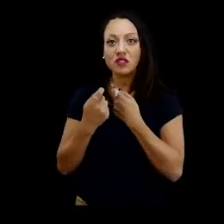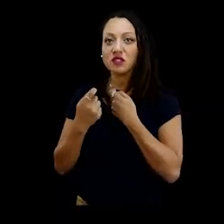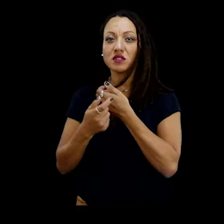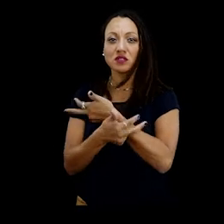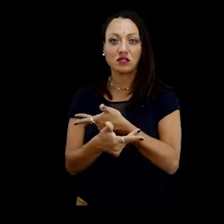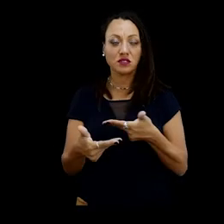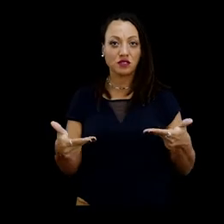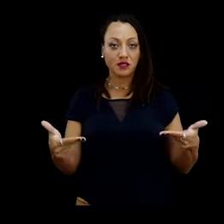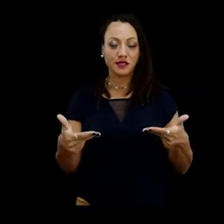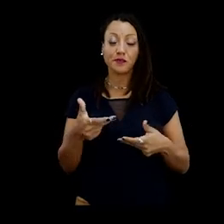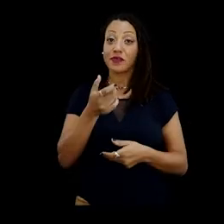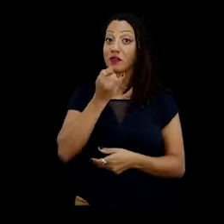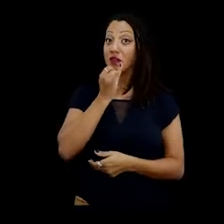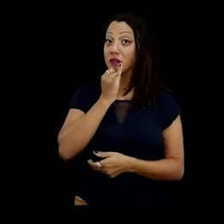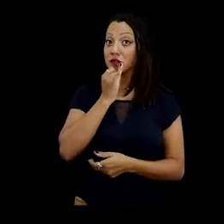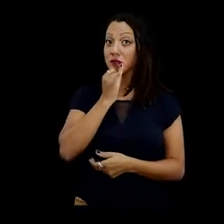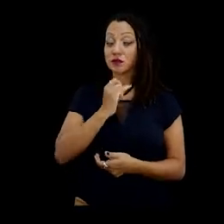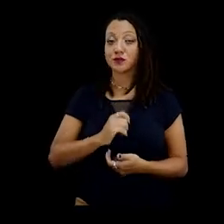entrevistas,